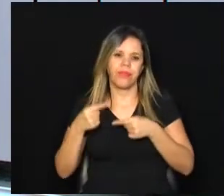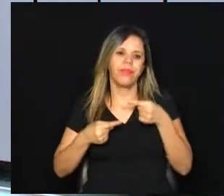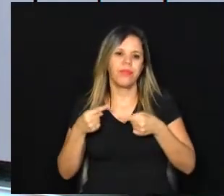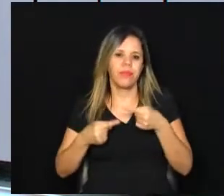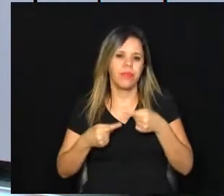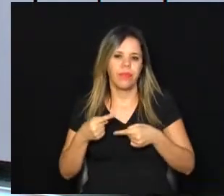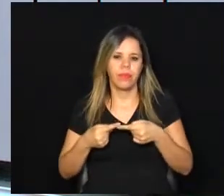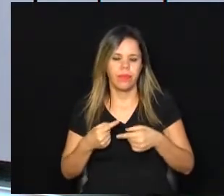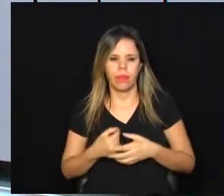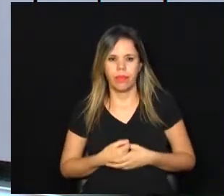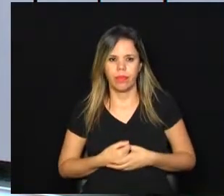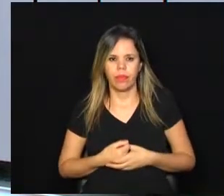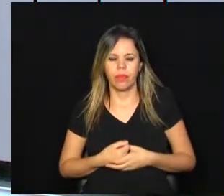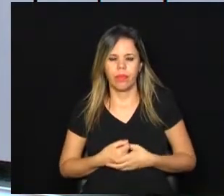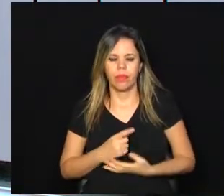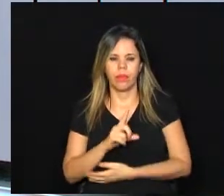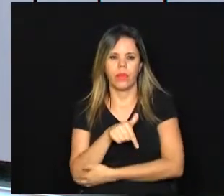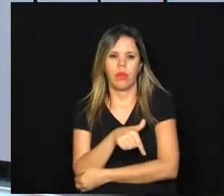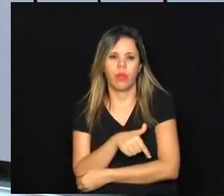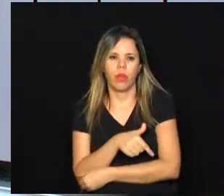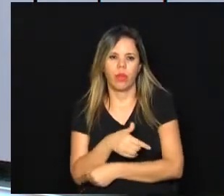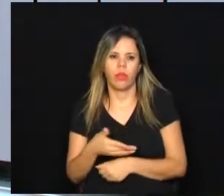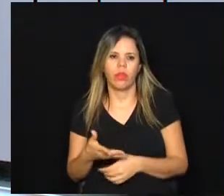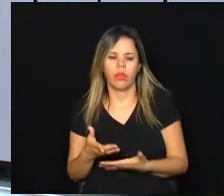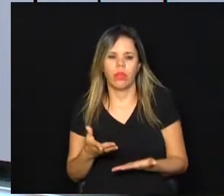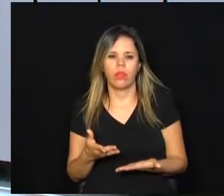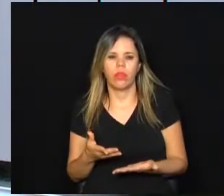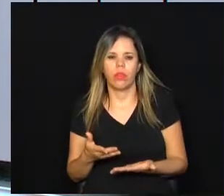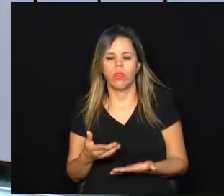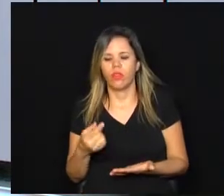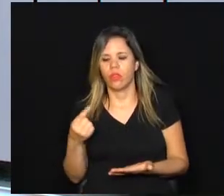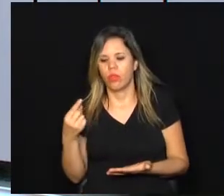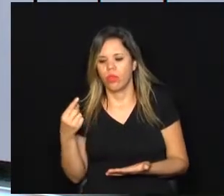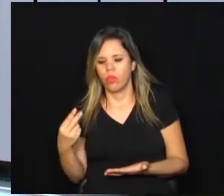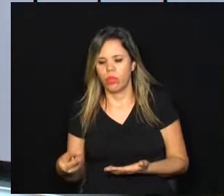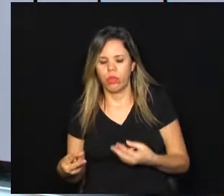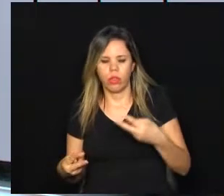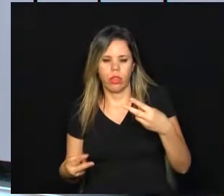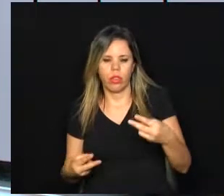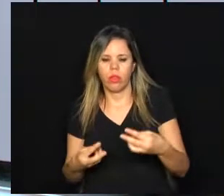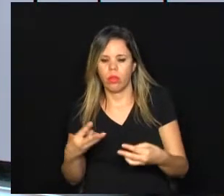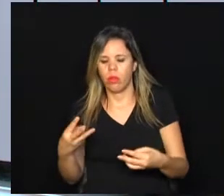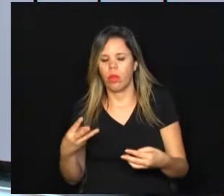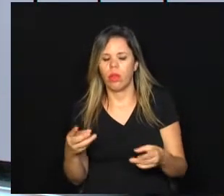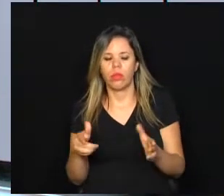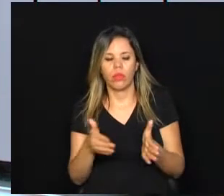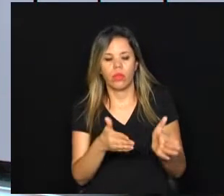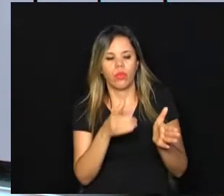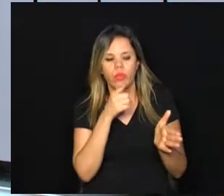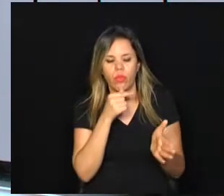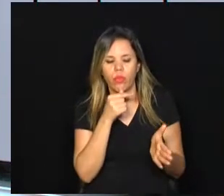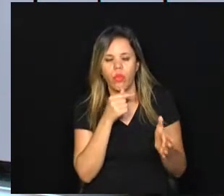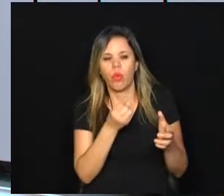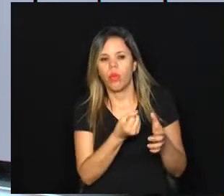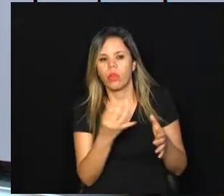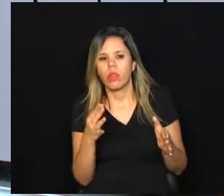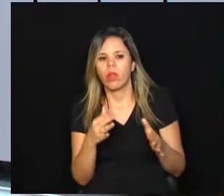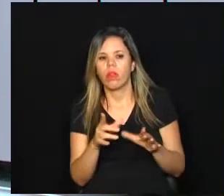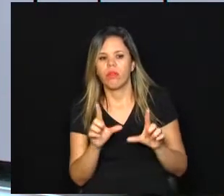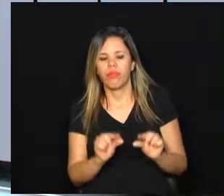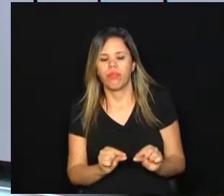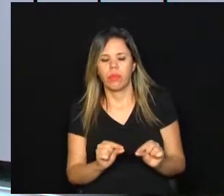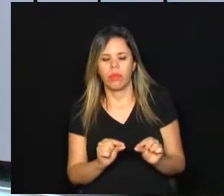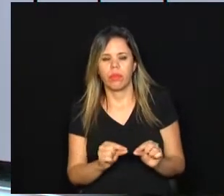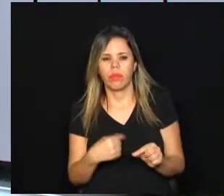né, entramos no volume morto, segundo, terceiro, né, do Cantareira, mas também a gente tem que reconhecer